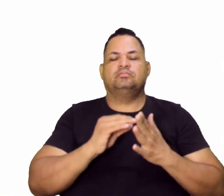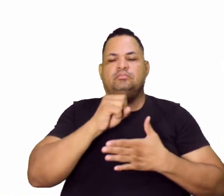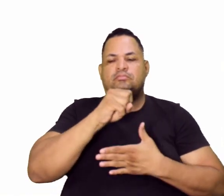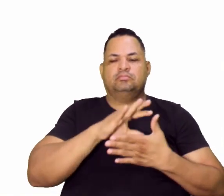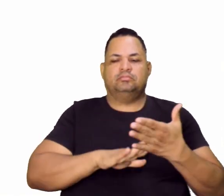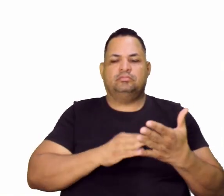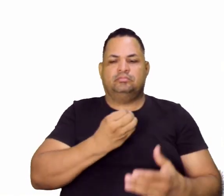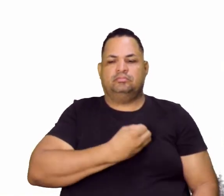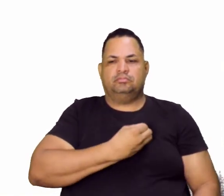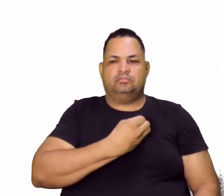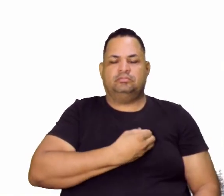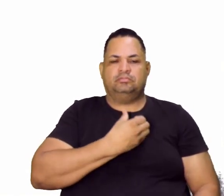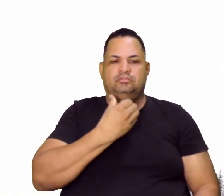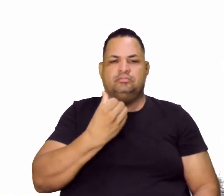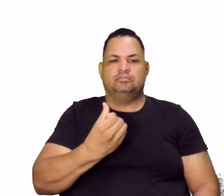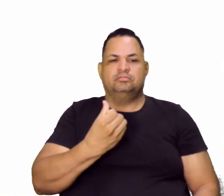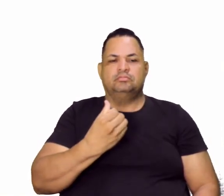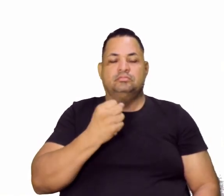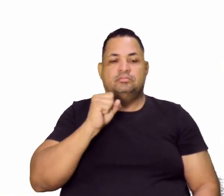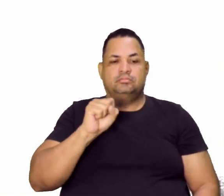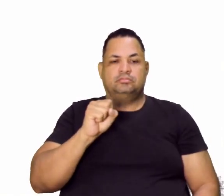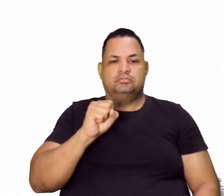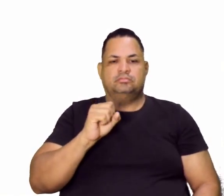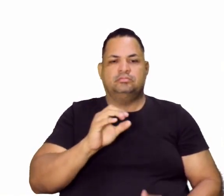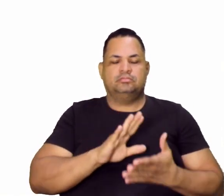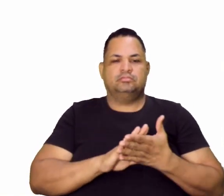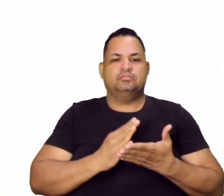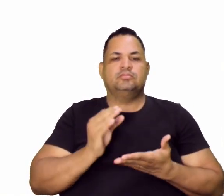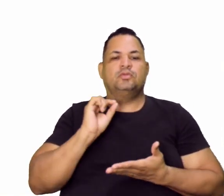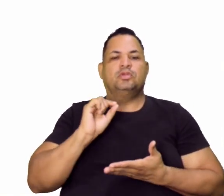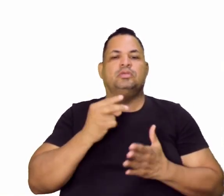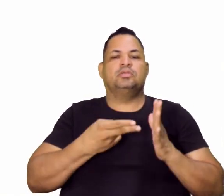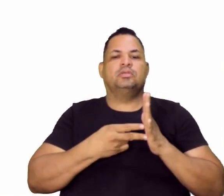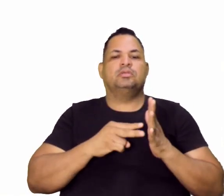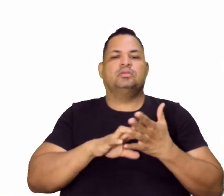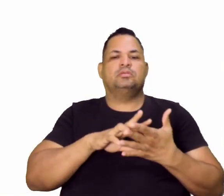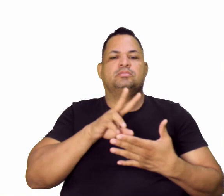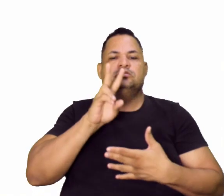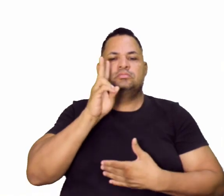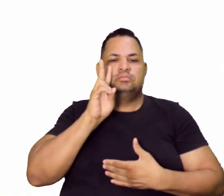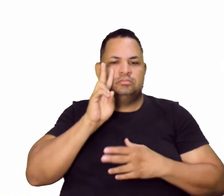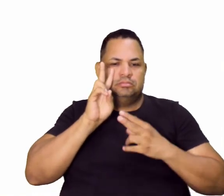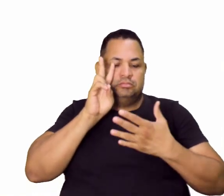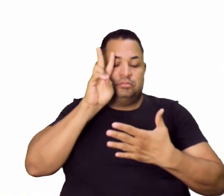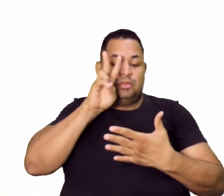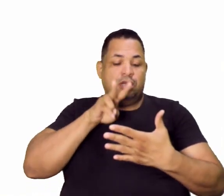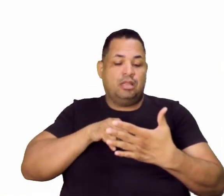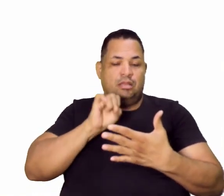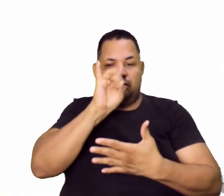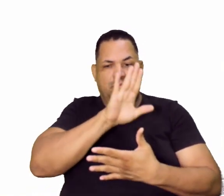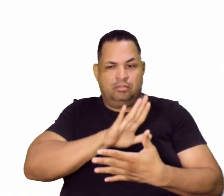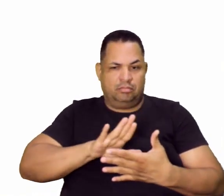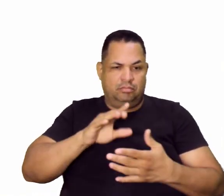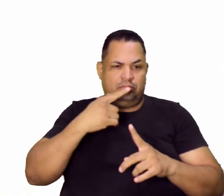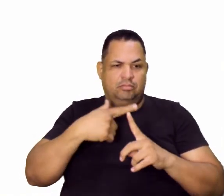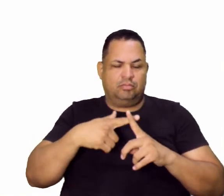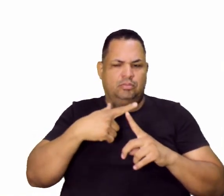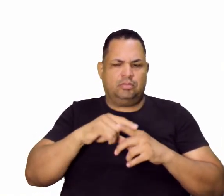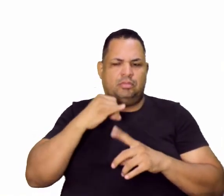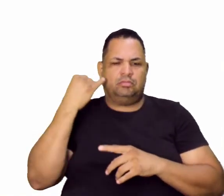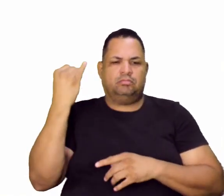questão 6. O que significa ler imagens? Por que é tão importante ler imagens? Então, é